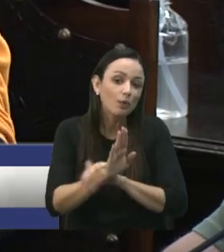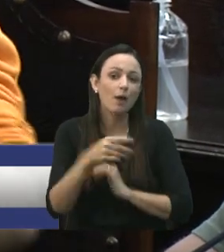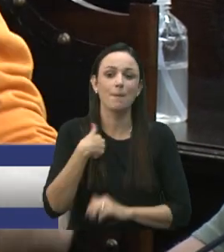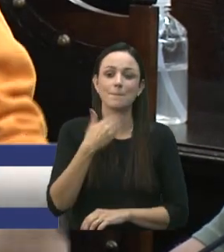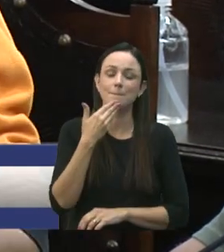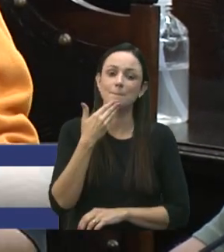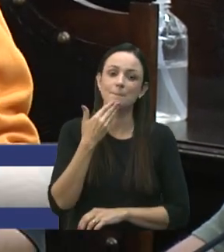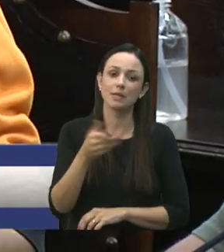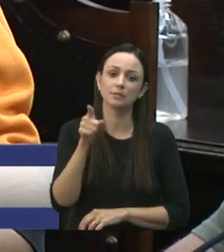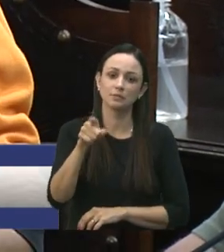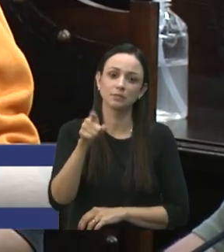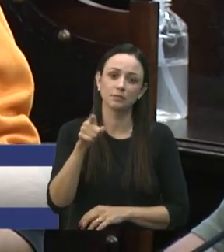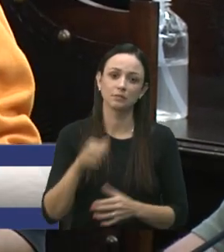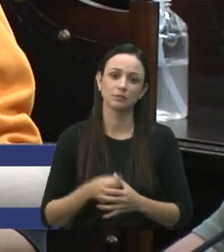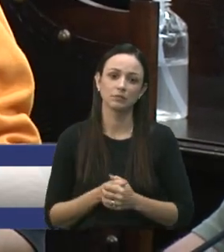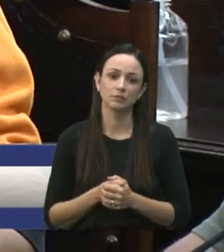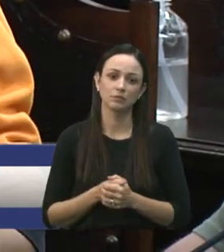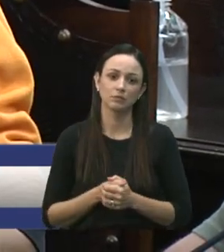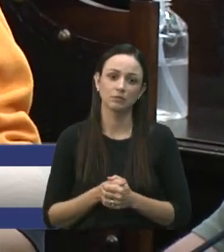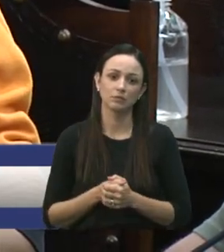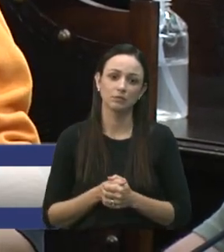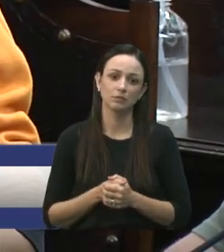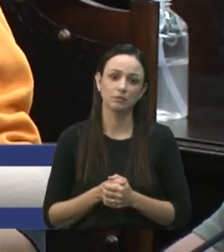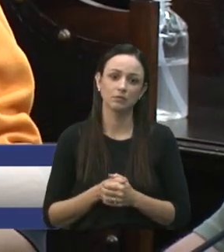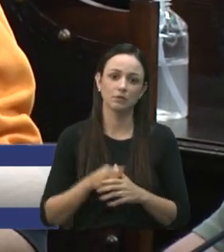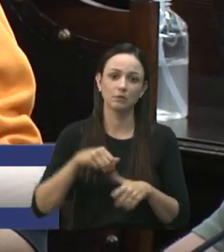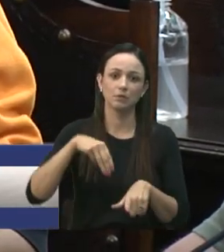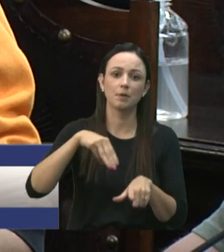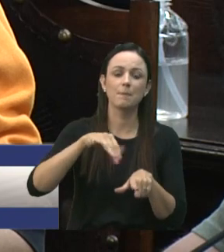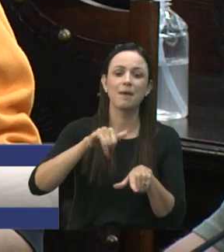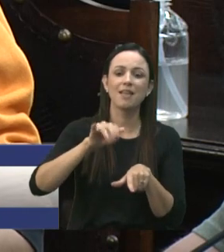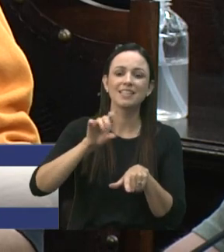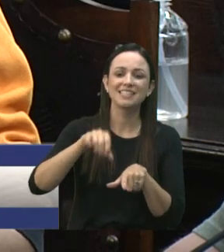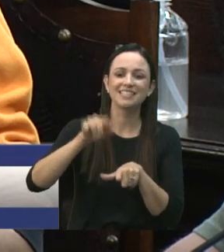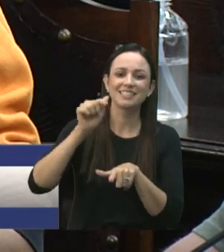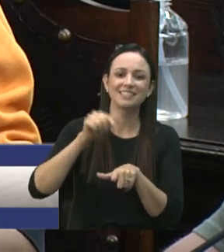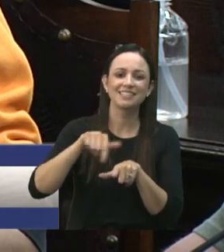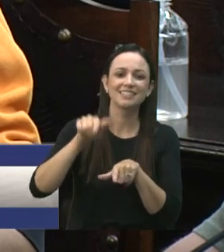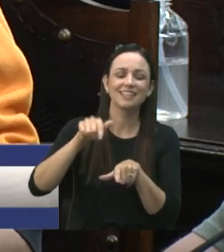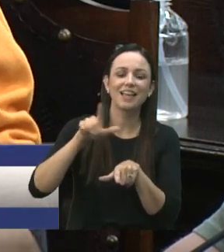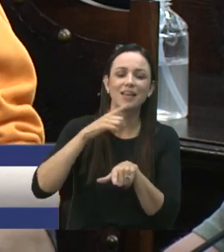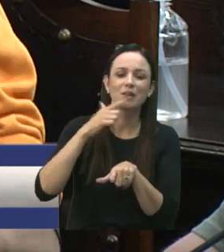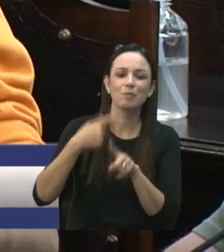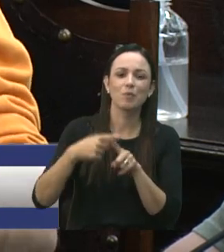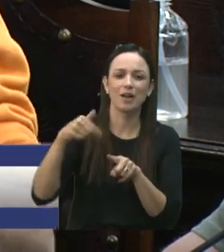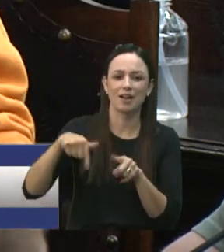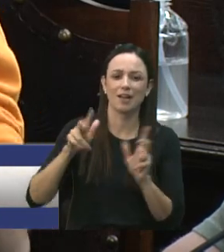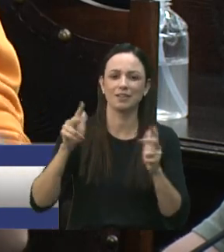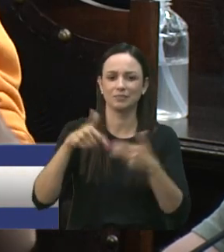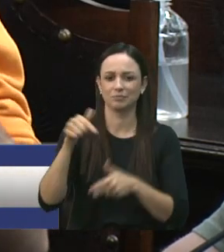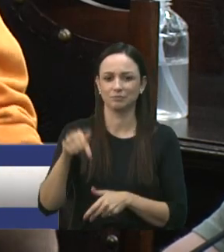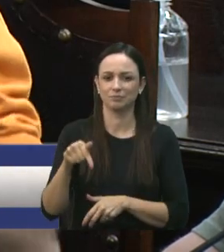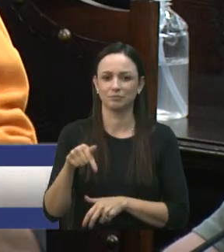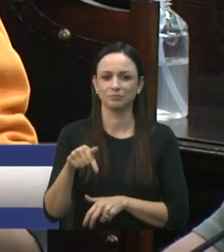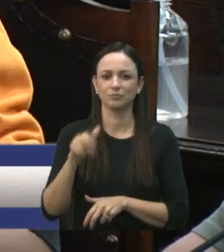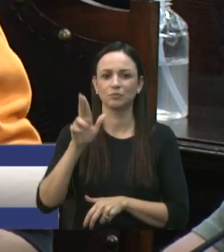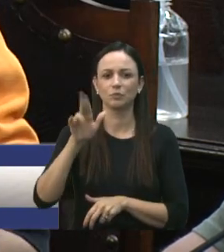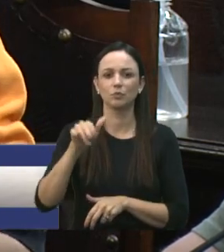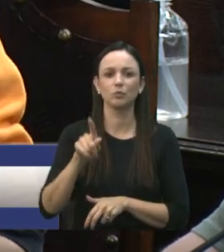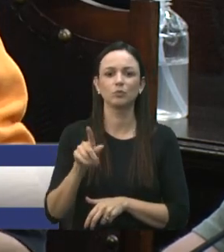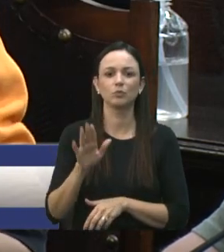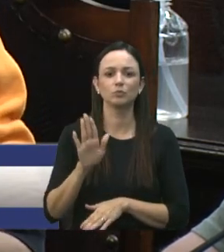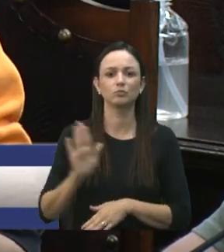senhor também altere o vosso mindset, porque aqui na Câmara, talvez motivo pelo qual o senhor nunca se candidatou